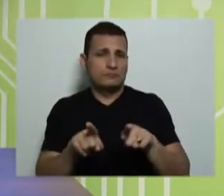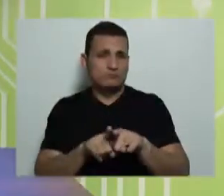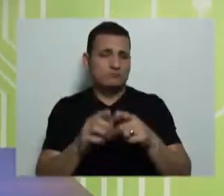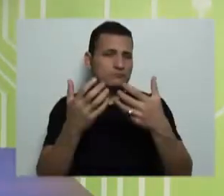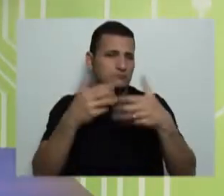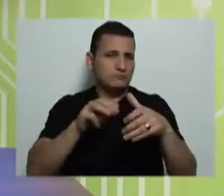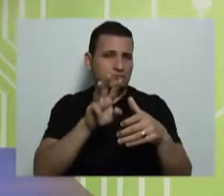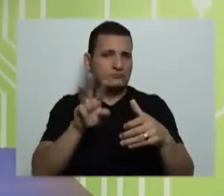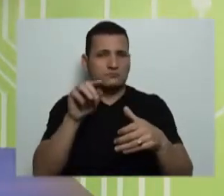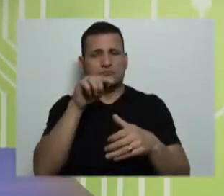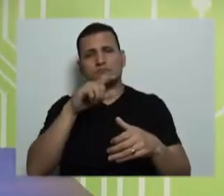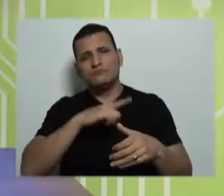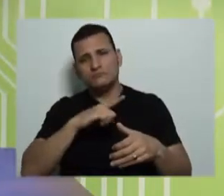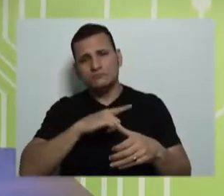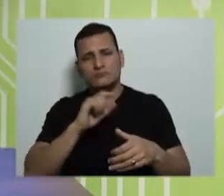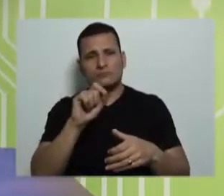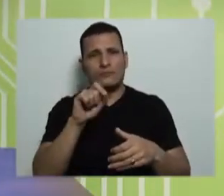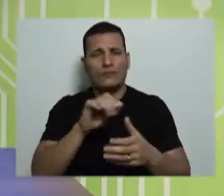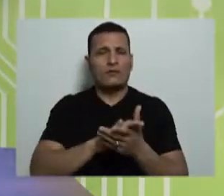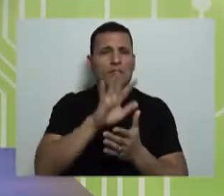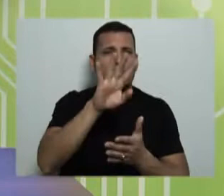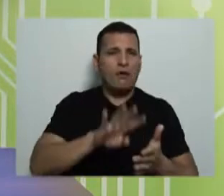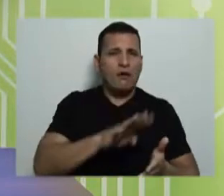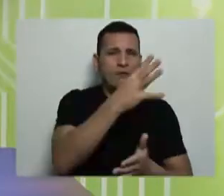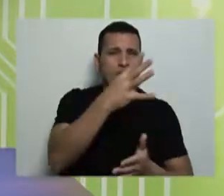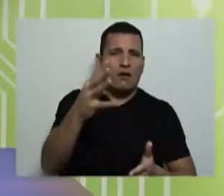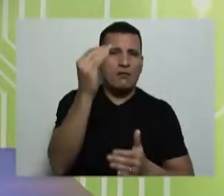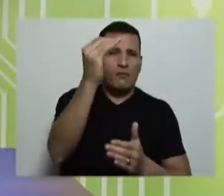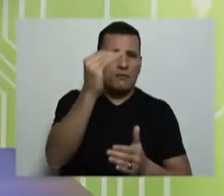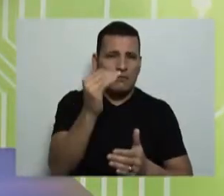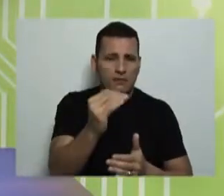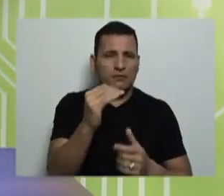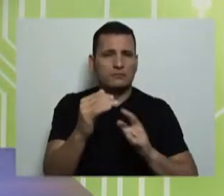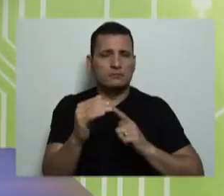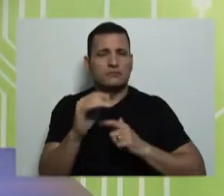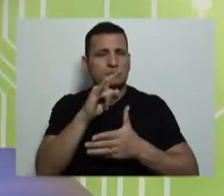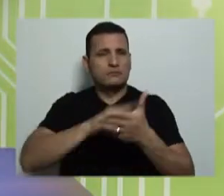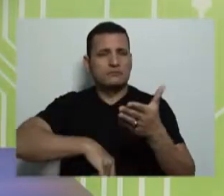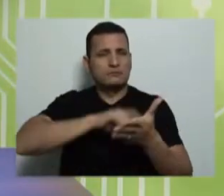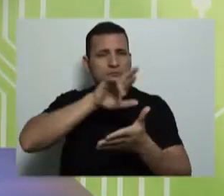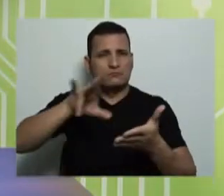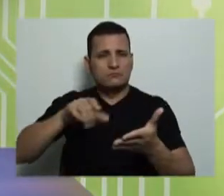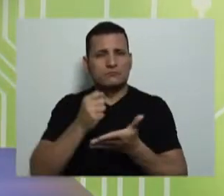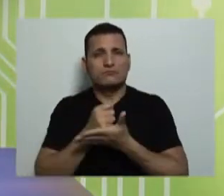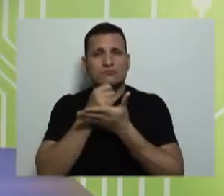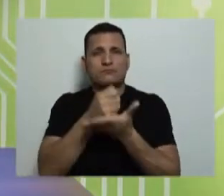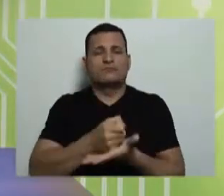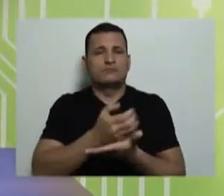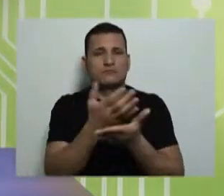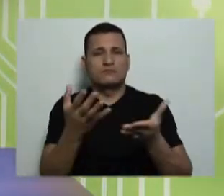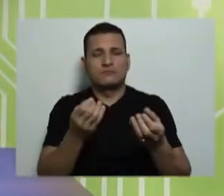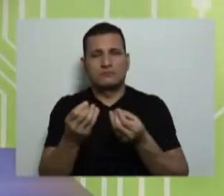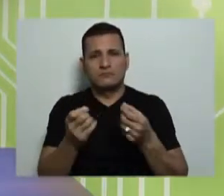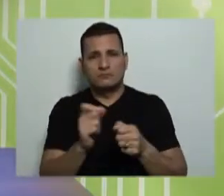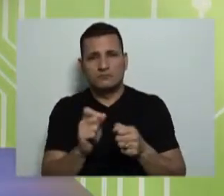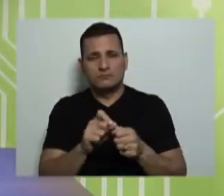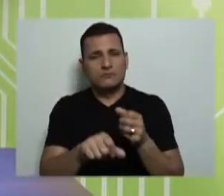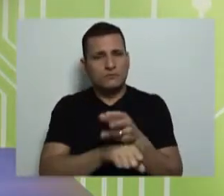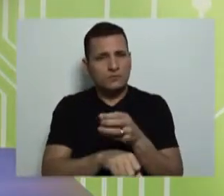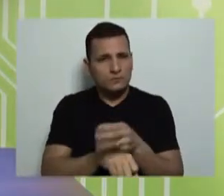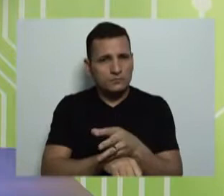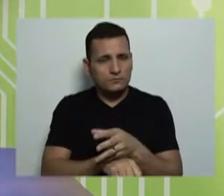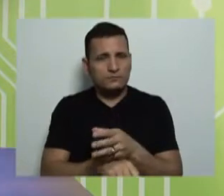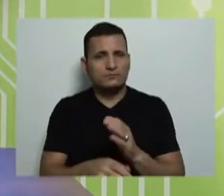um fluxograma, os documentos. Existe uma série de documentos aí que estão aí para apoiar vocês nesse tipo de orientação. Gostaria que